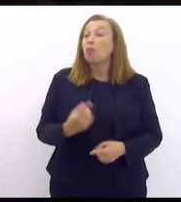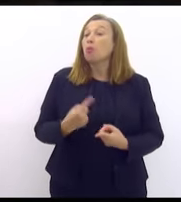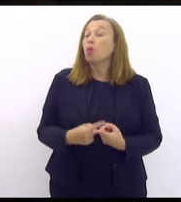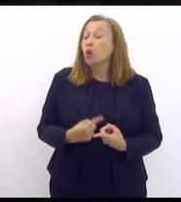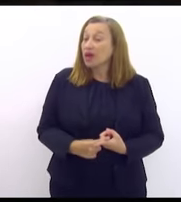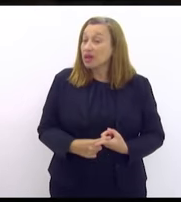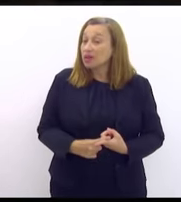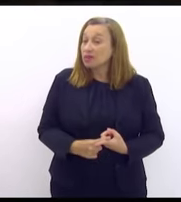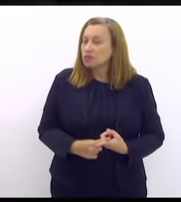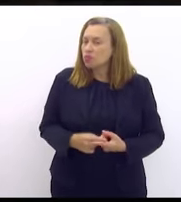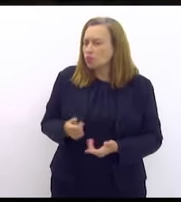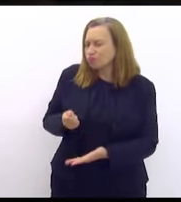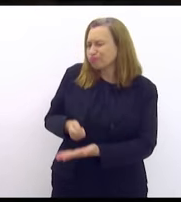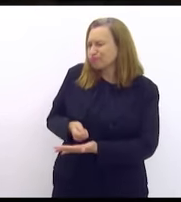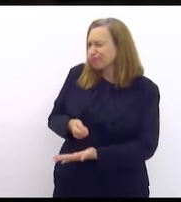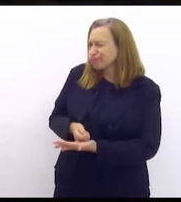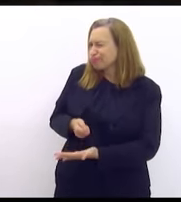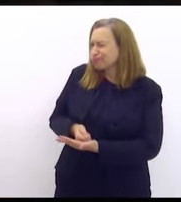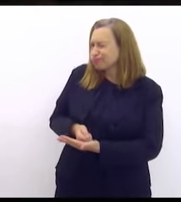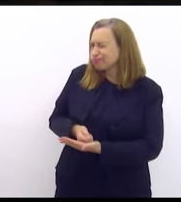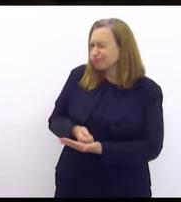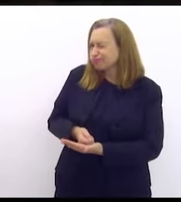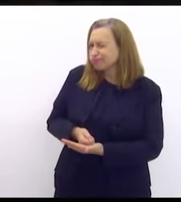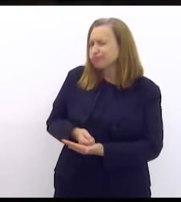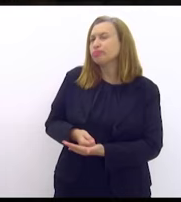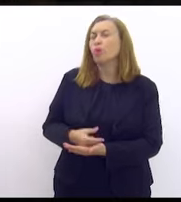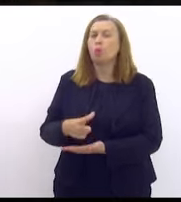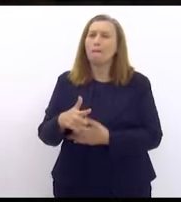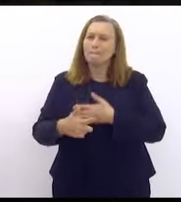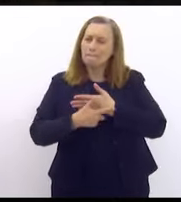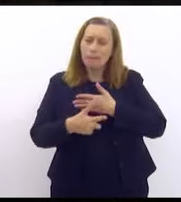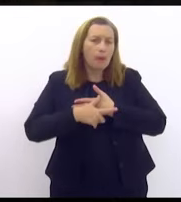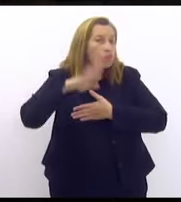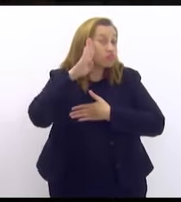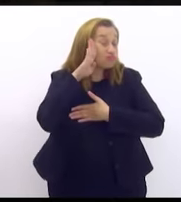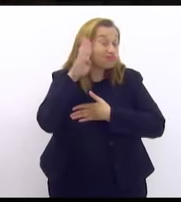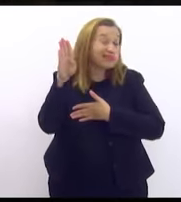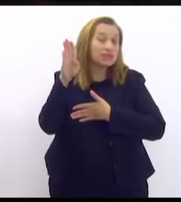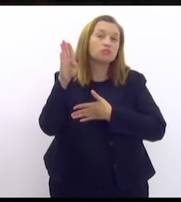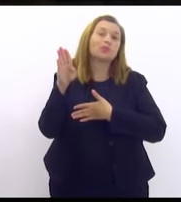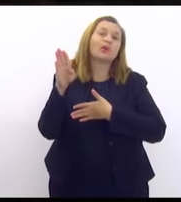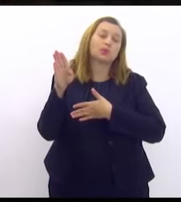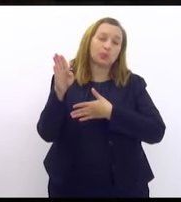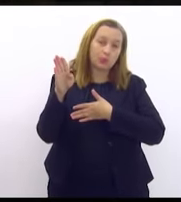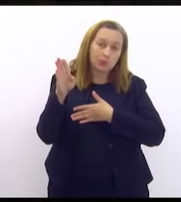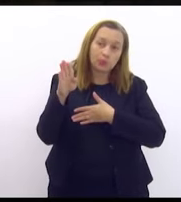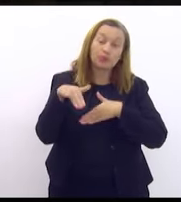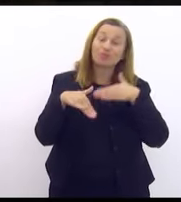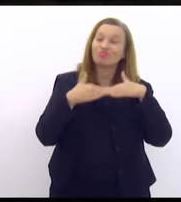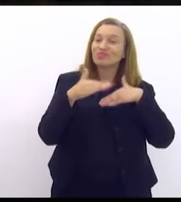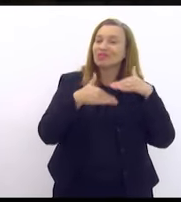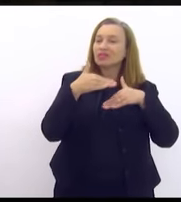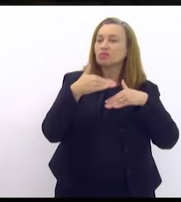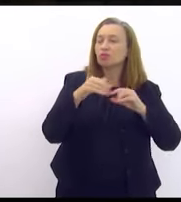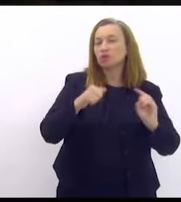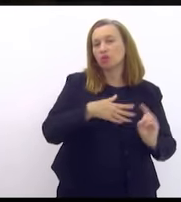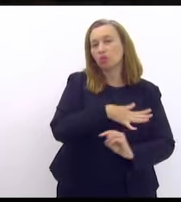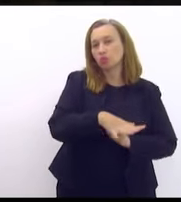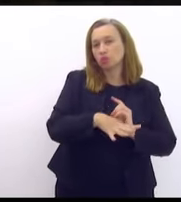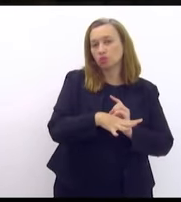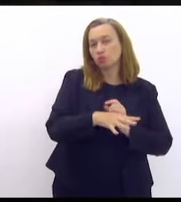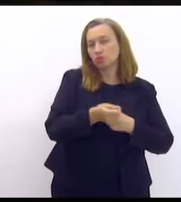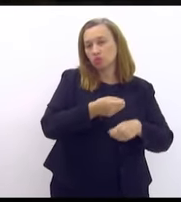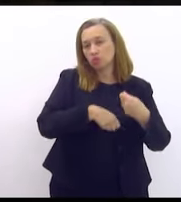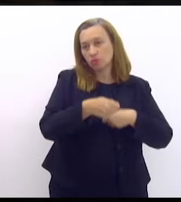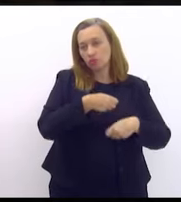ela obrigatoriamente desempenha um papel fundamental no desenvolvimento econômico.